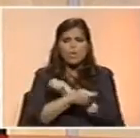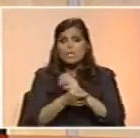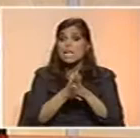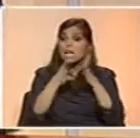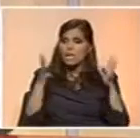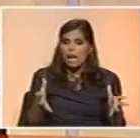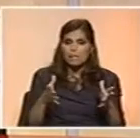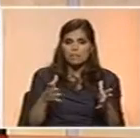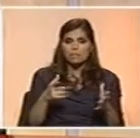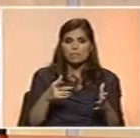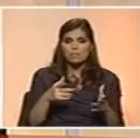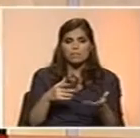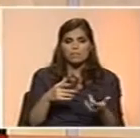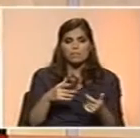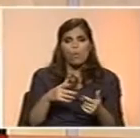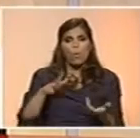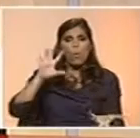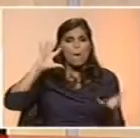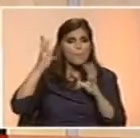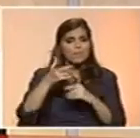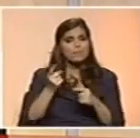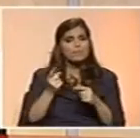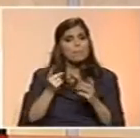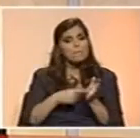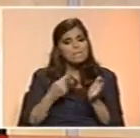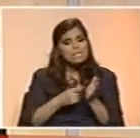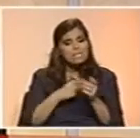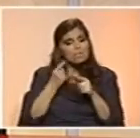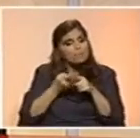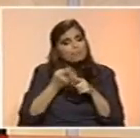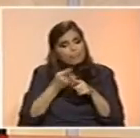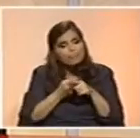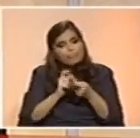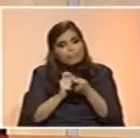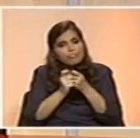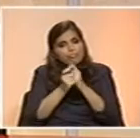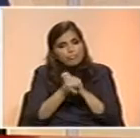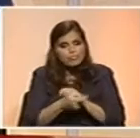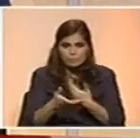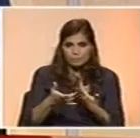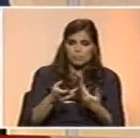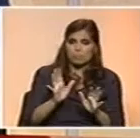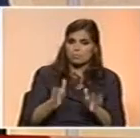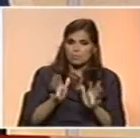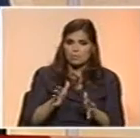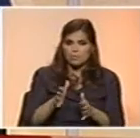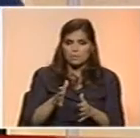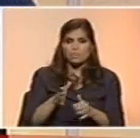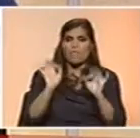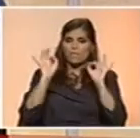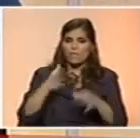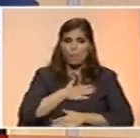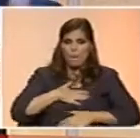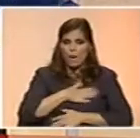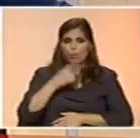de paradigma, não é? De que o ambiente precisa destes pequenos passos, se calhar não temos que deixar de tomar banho todos os dias, não é?